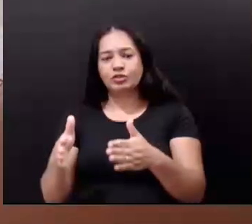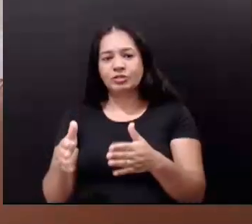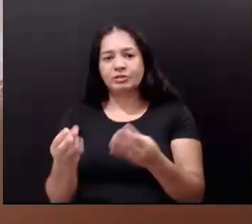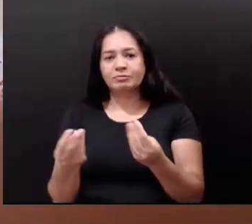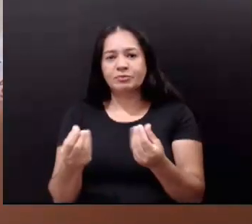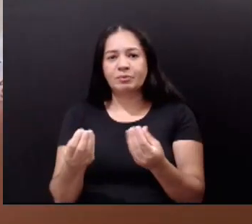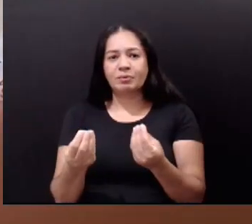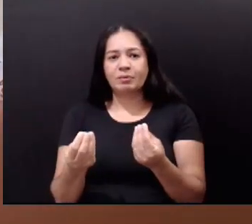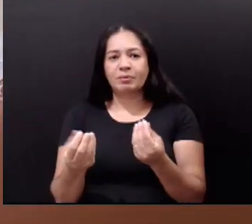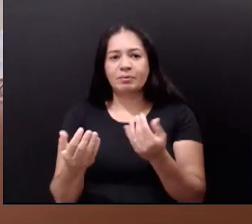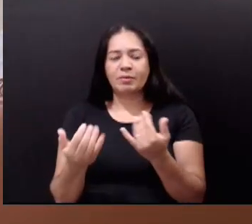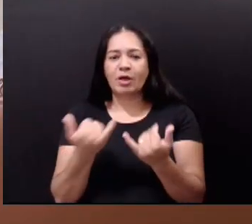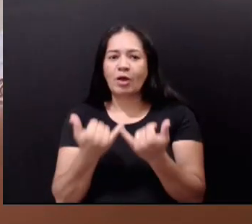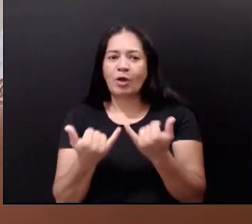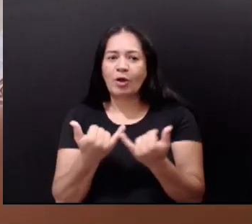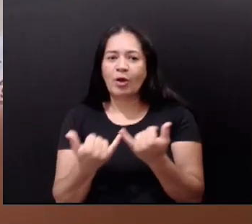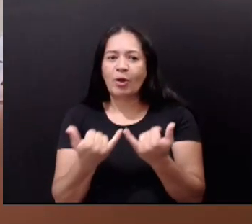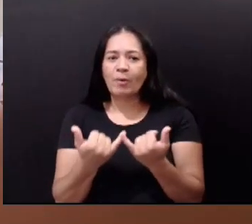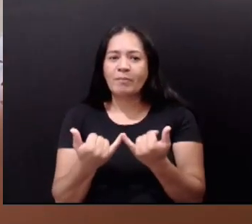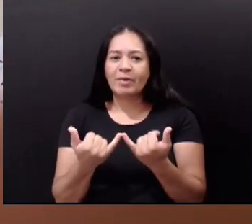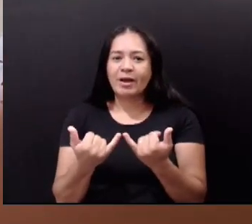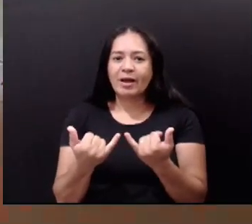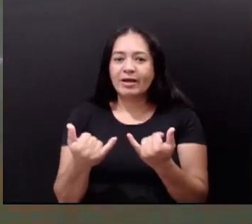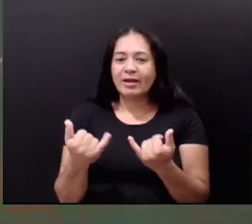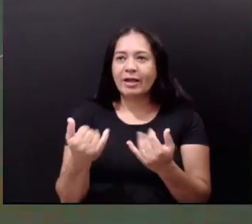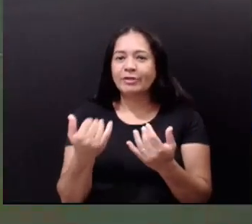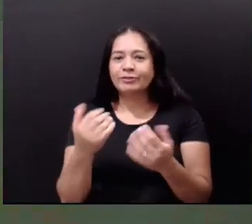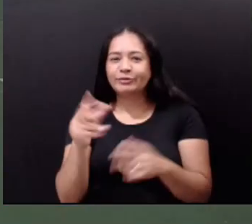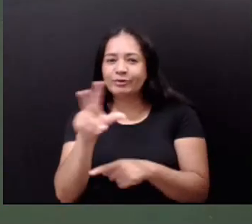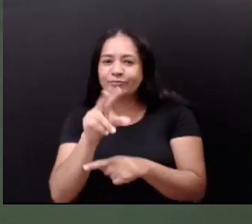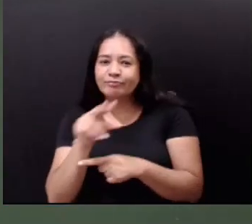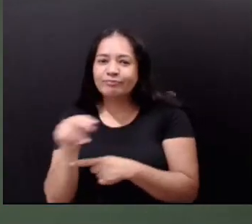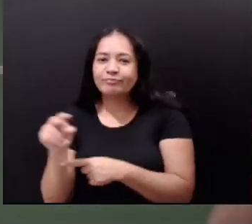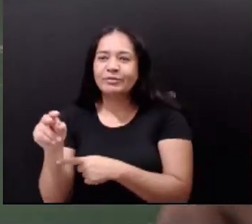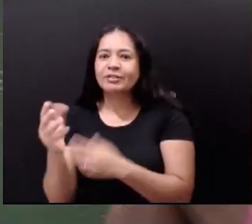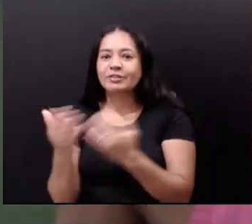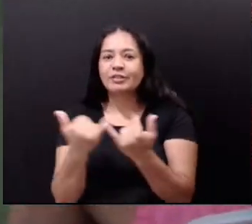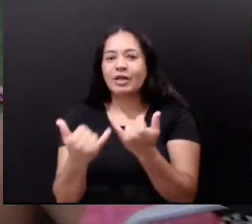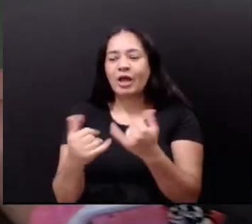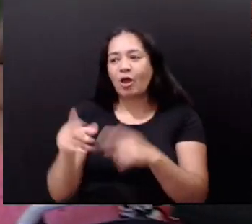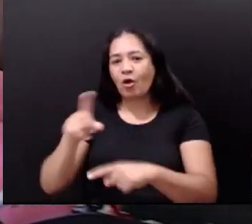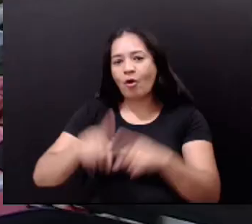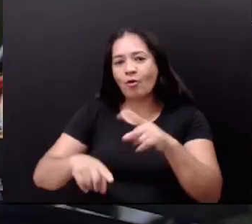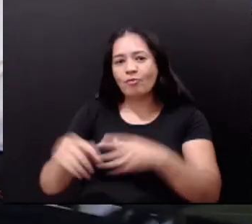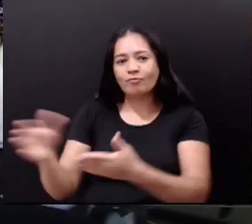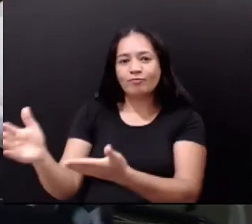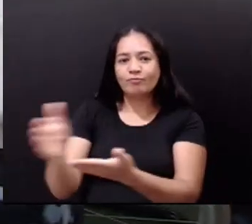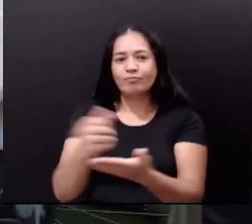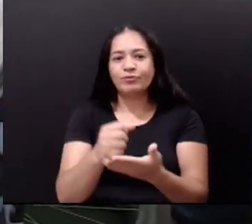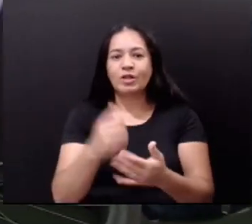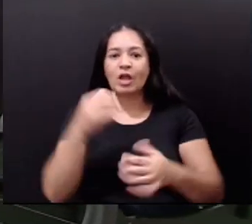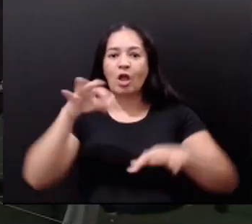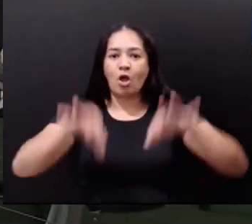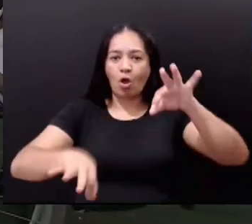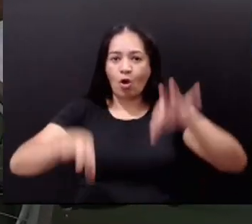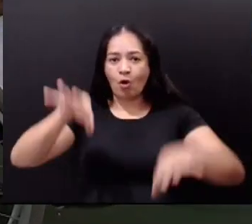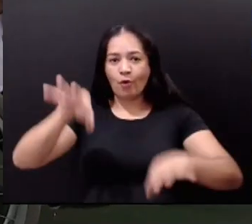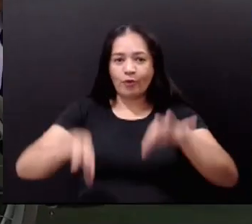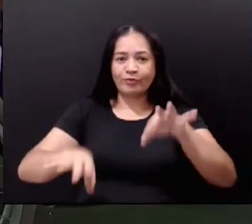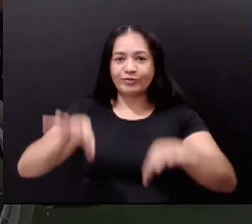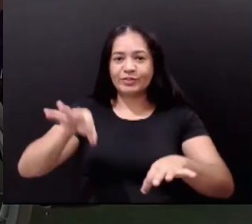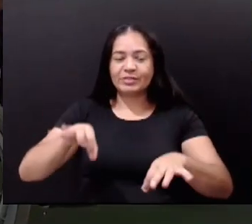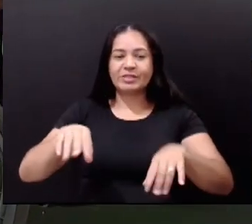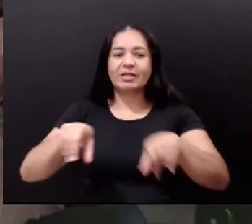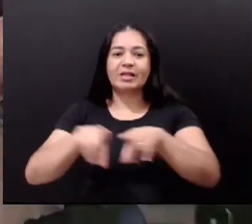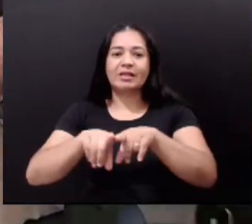né? Sim. Traz, aí pode discutir. A gente até viu a oficina aqui de artesanato, mas que foi adaptada aí para falar dos